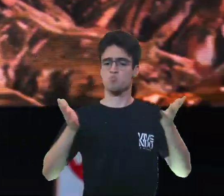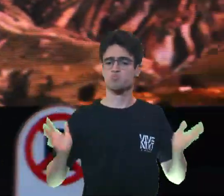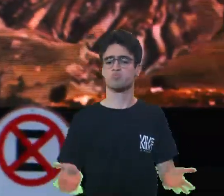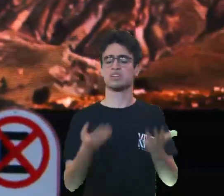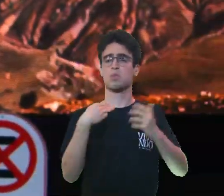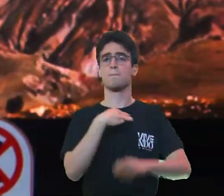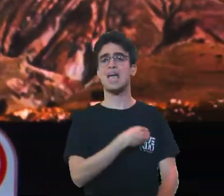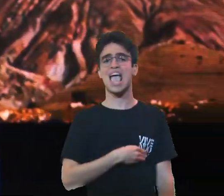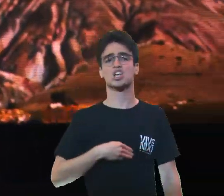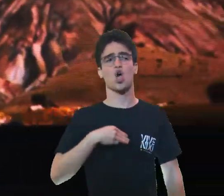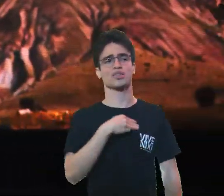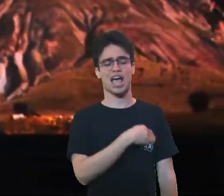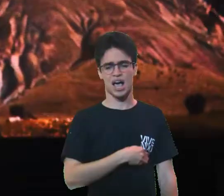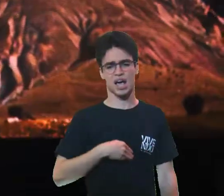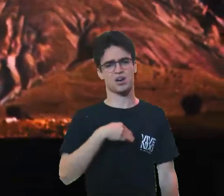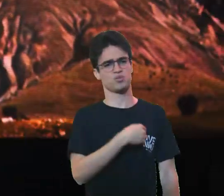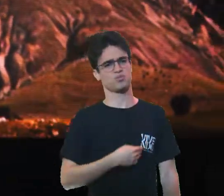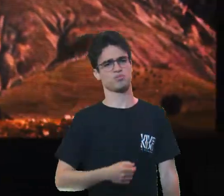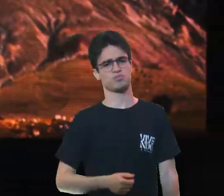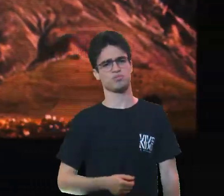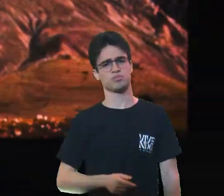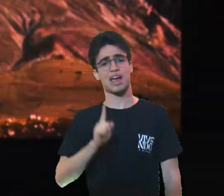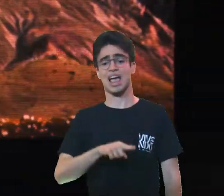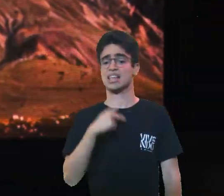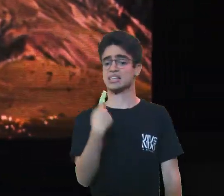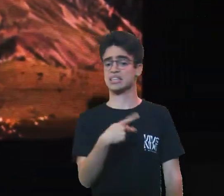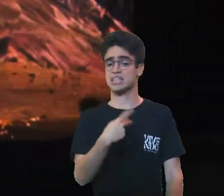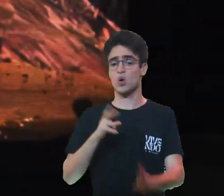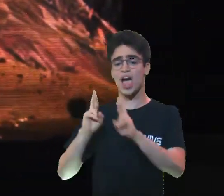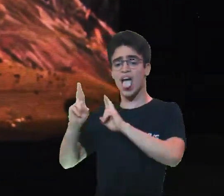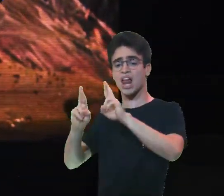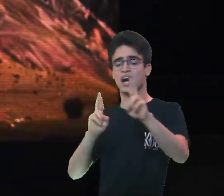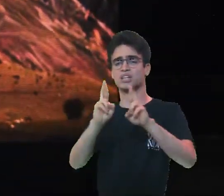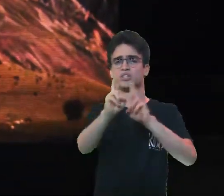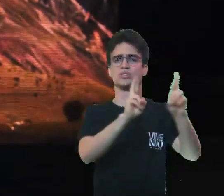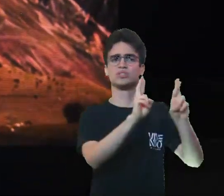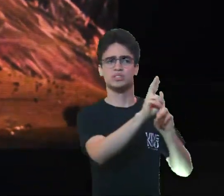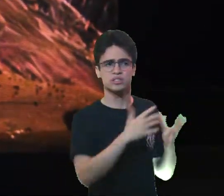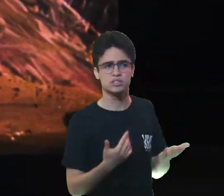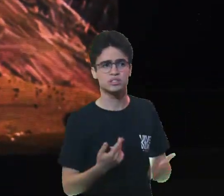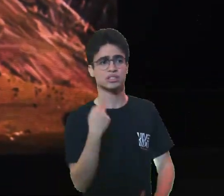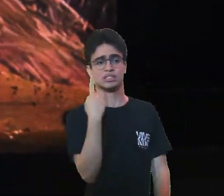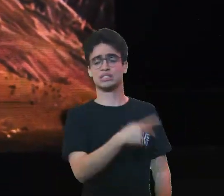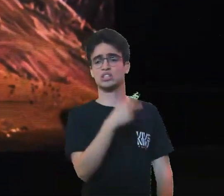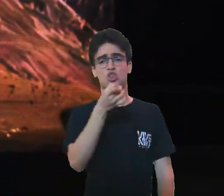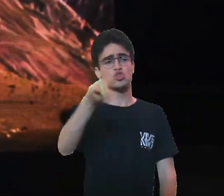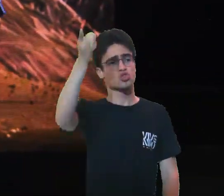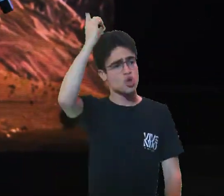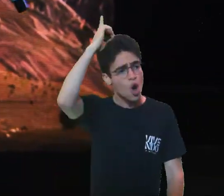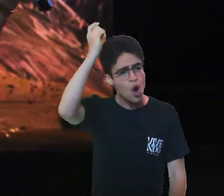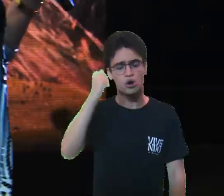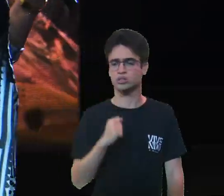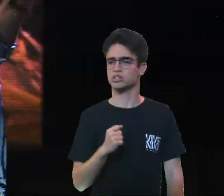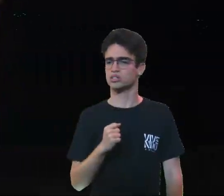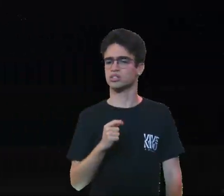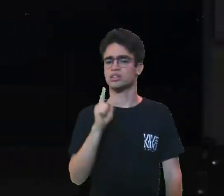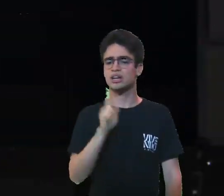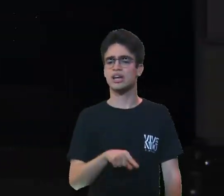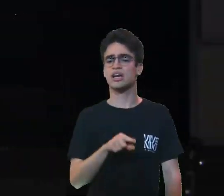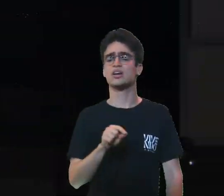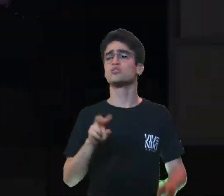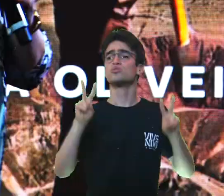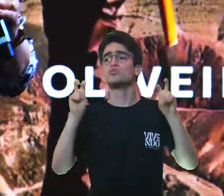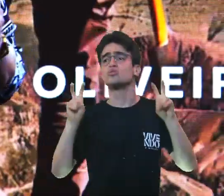missionário diante de você. A força dos seus relacionamentos, a força dos seus dons, a força